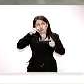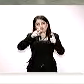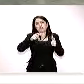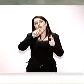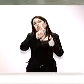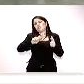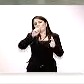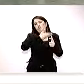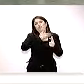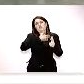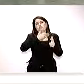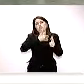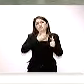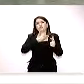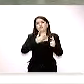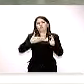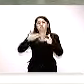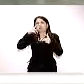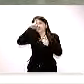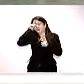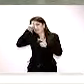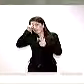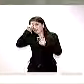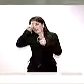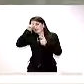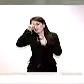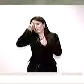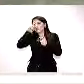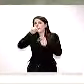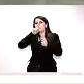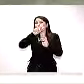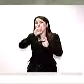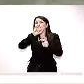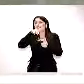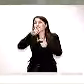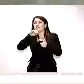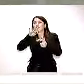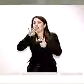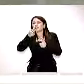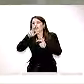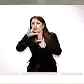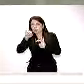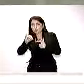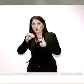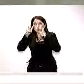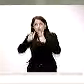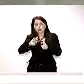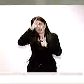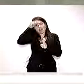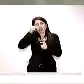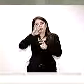pacientes egressos dos hospitais psiqui pátrios de de Tupã a matéria